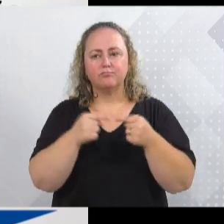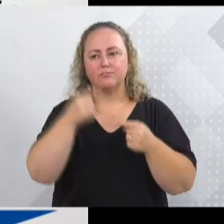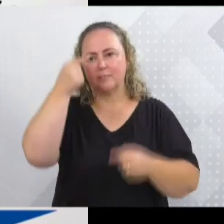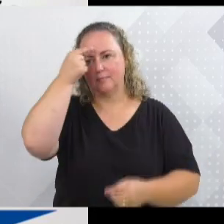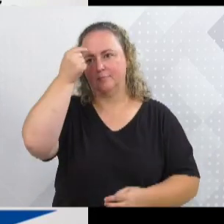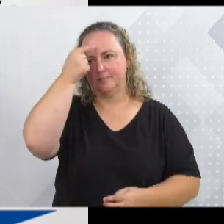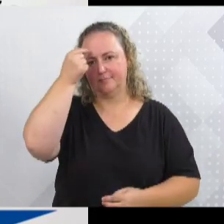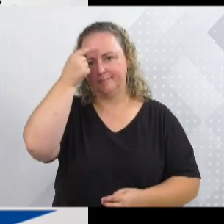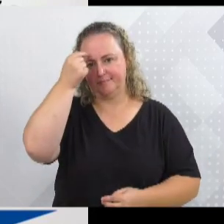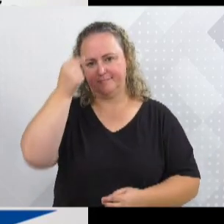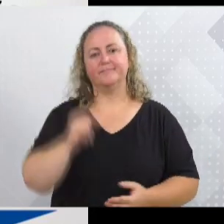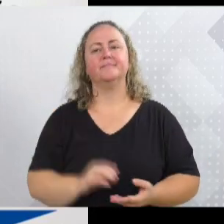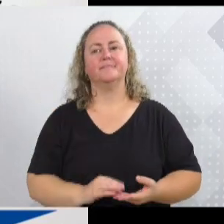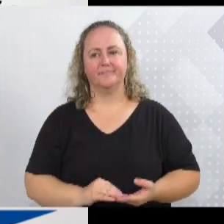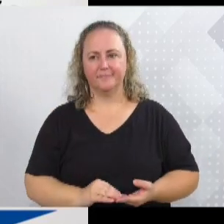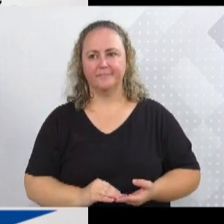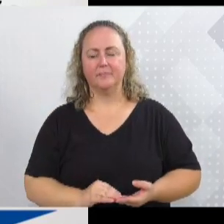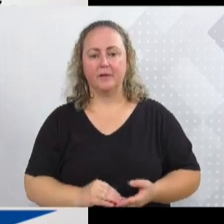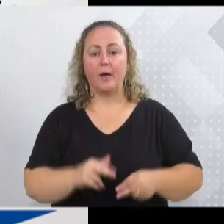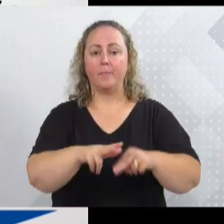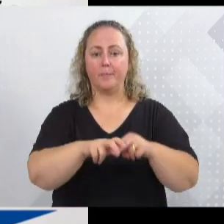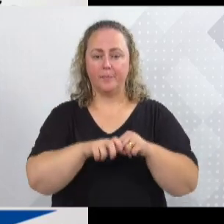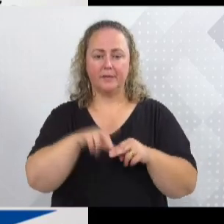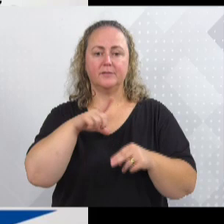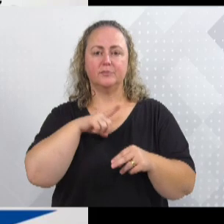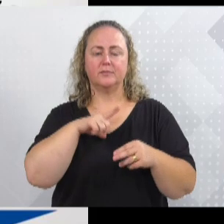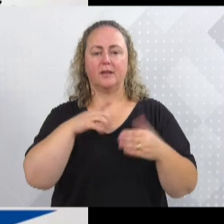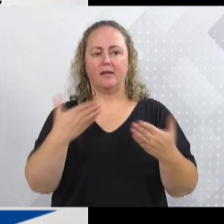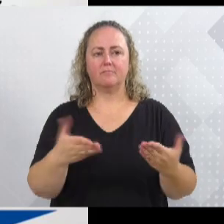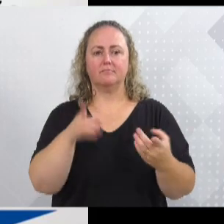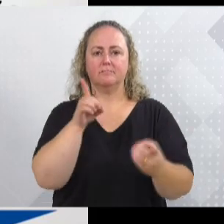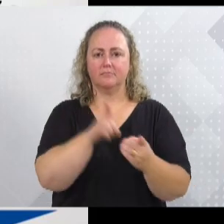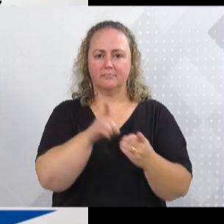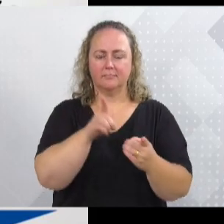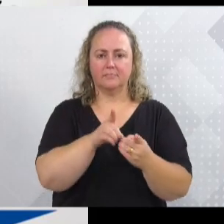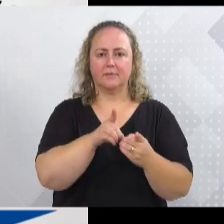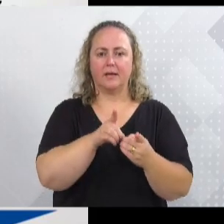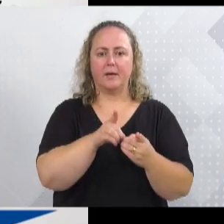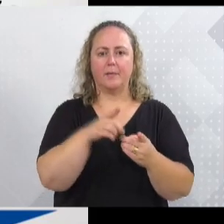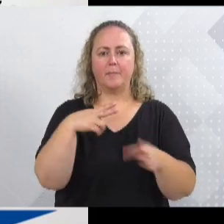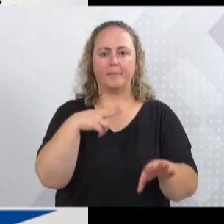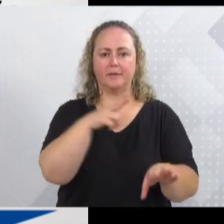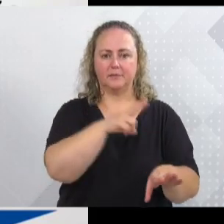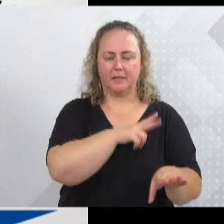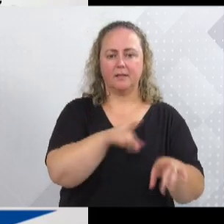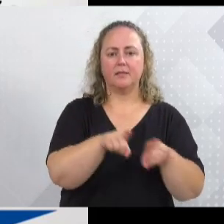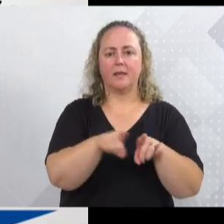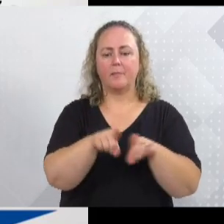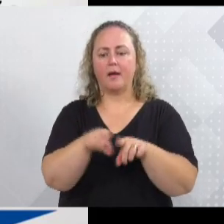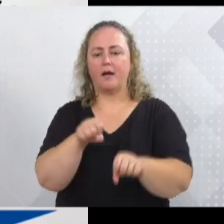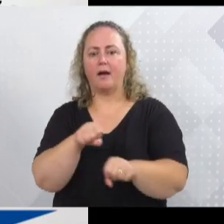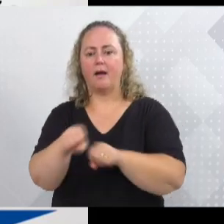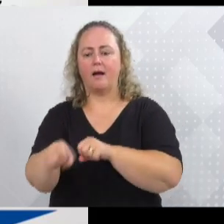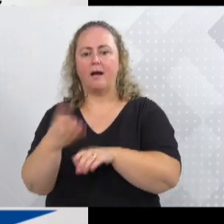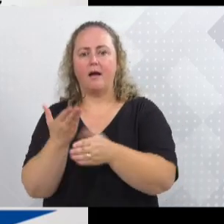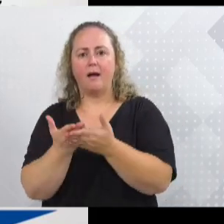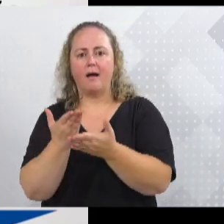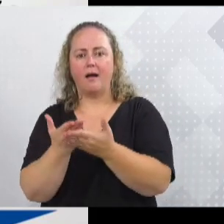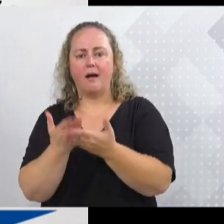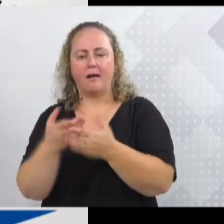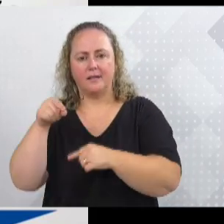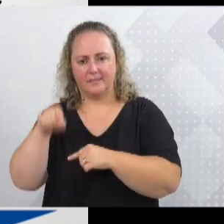serviço universitário, a gente tem tanto o atendimento do paciente como também a formação de pessoas. Porque, nesse